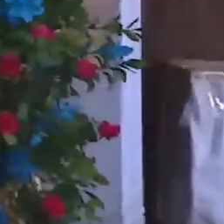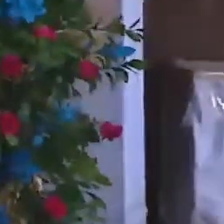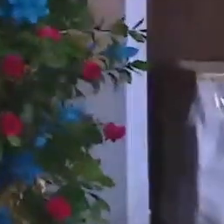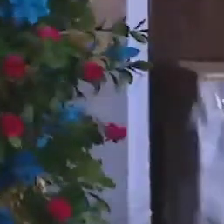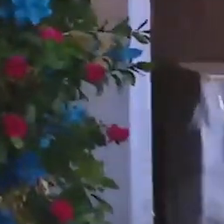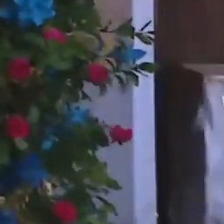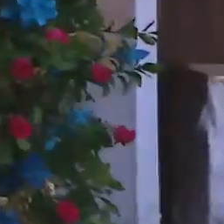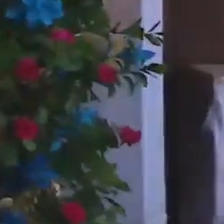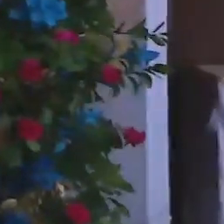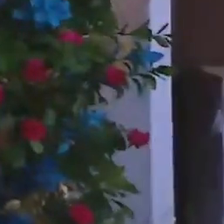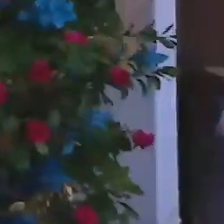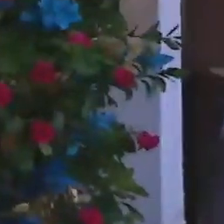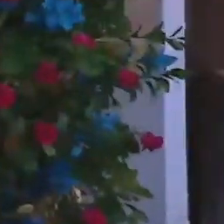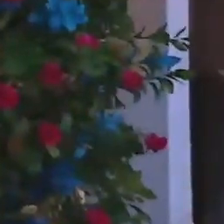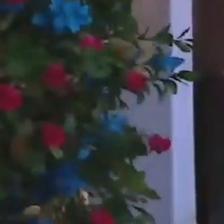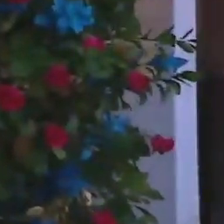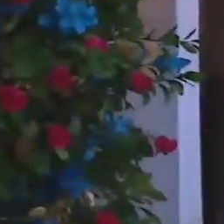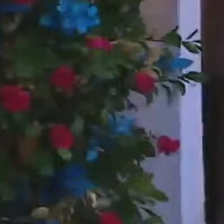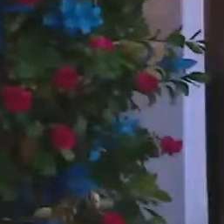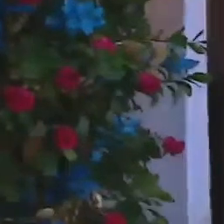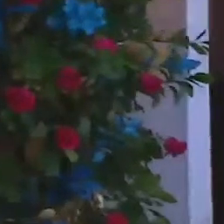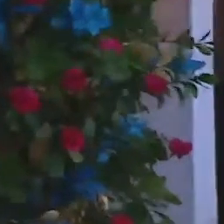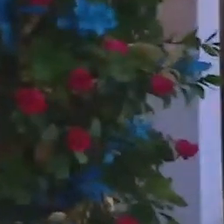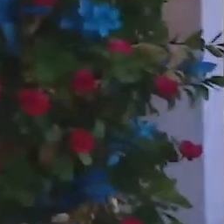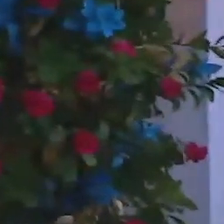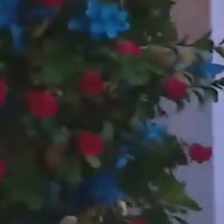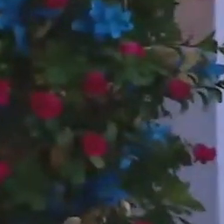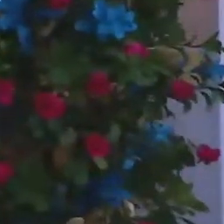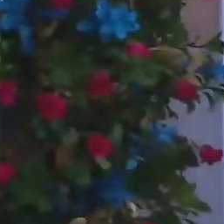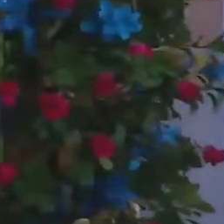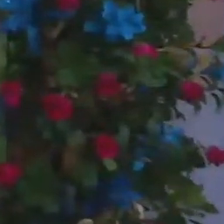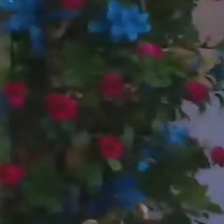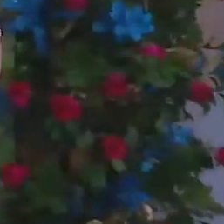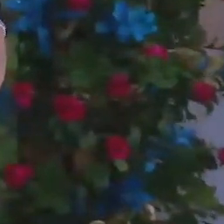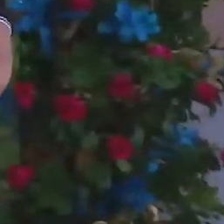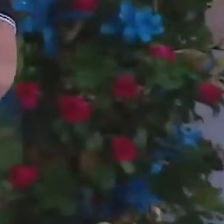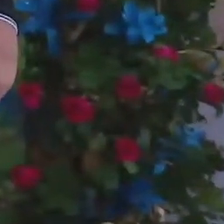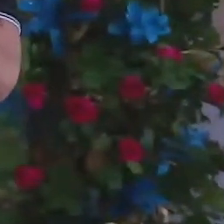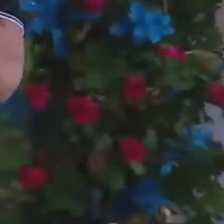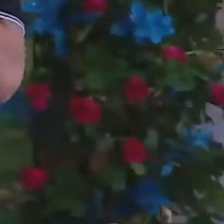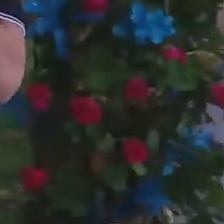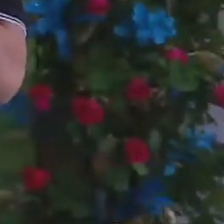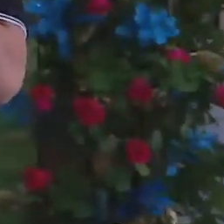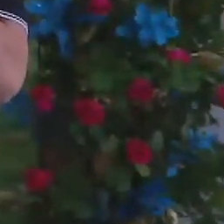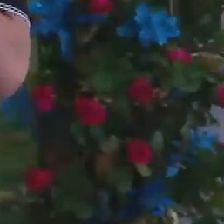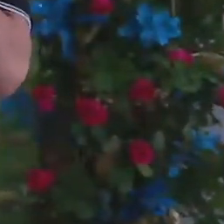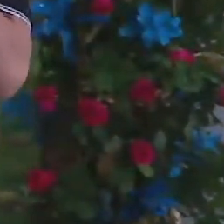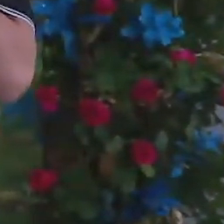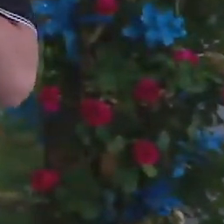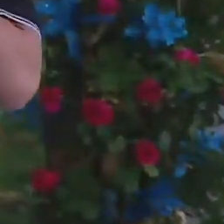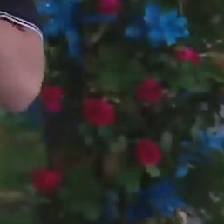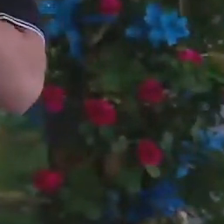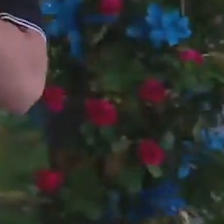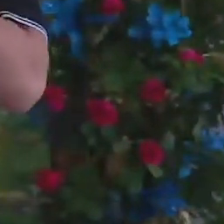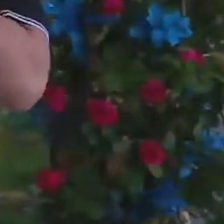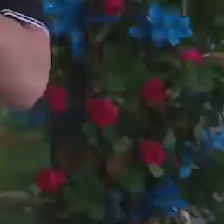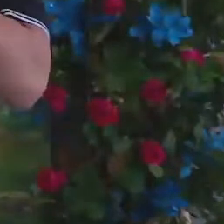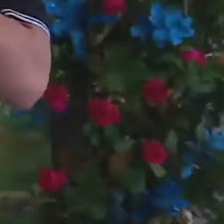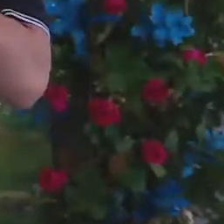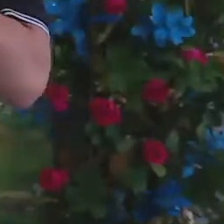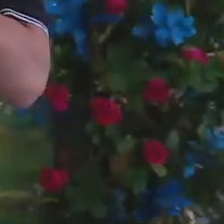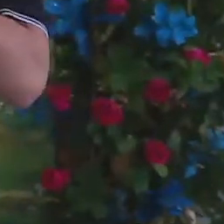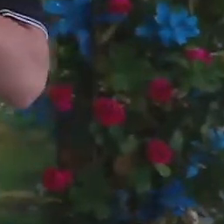Continuamos em oração, vivendo hoje o terceiro dia do tríduo da festa de Nossa Senhora